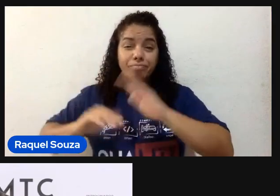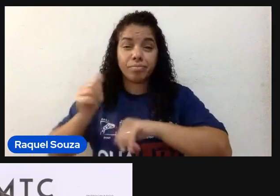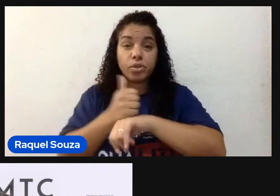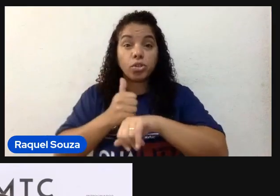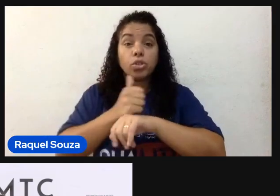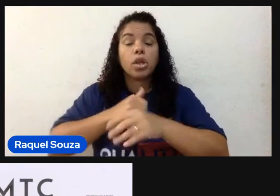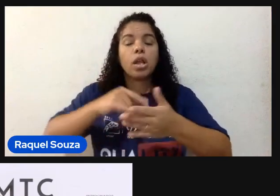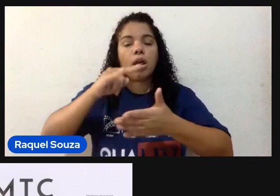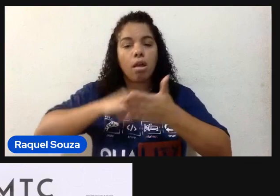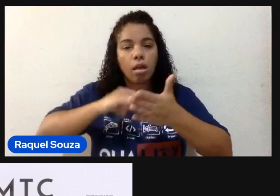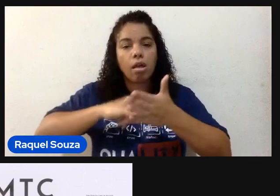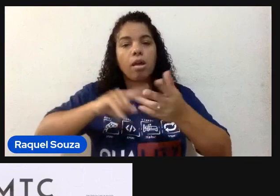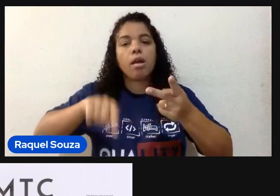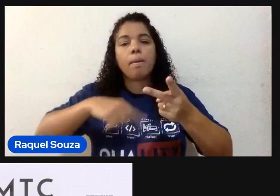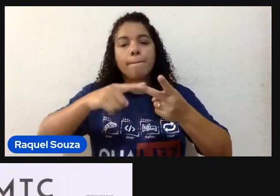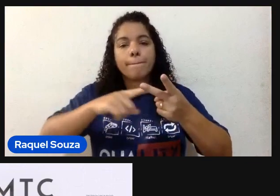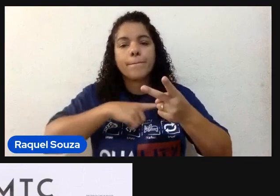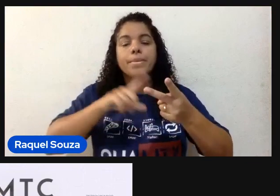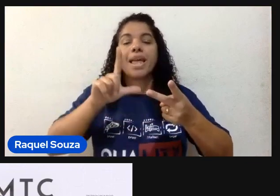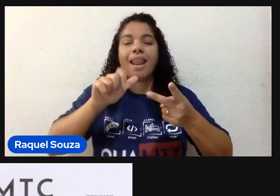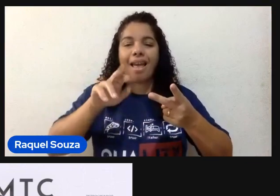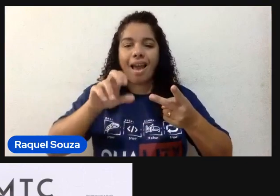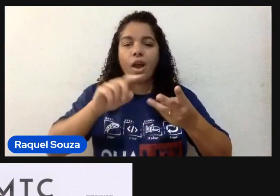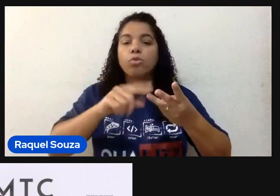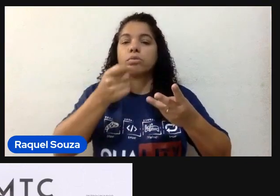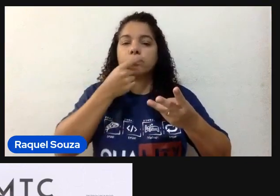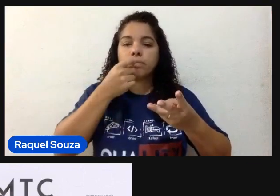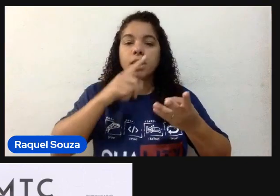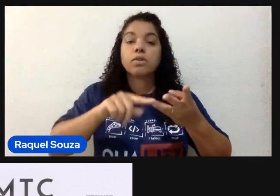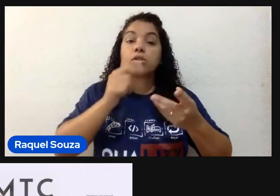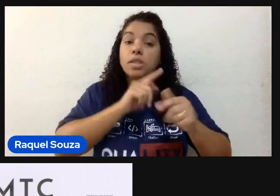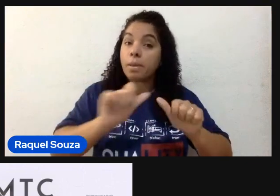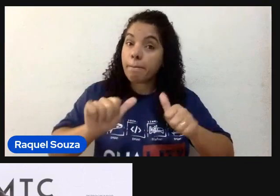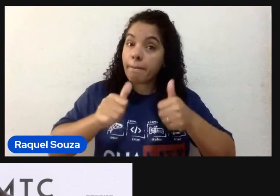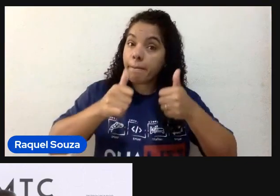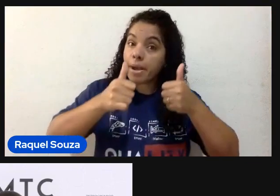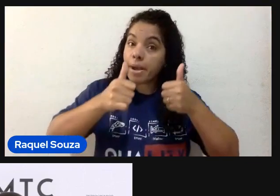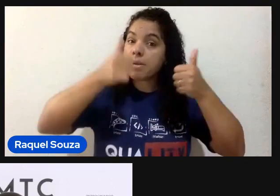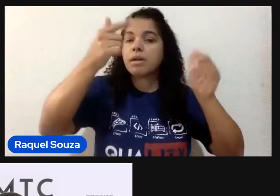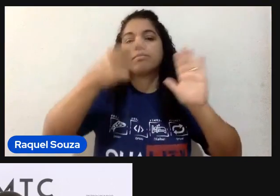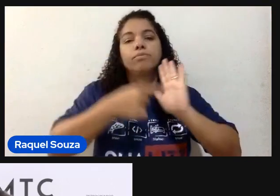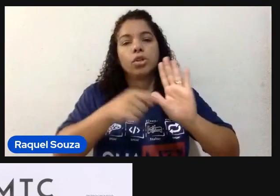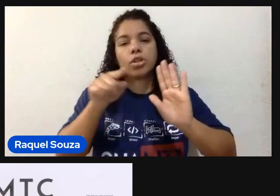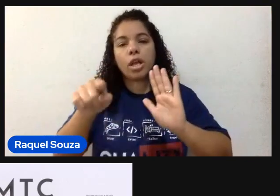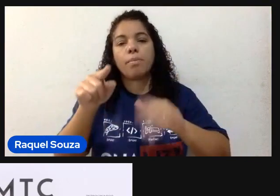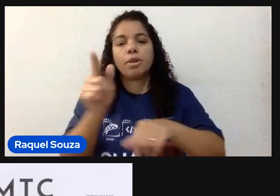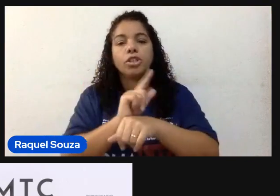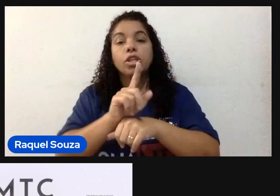tomando medicação e melhorando, você consegue mostrar à sua gestão que realmente não é um problema seu, é um